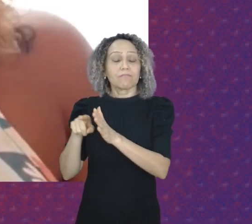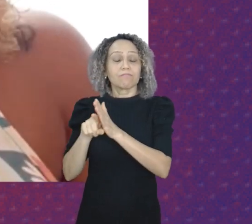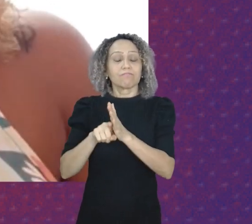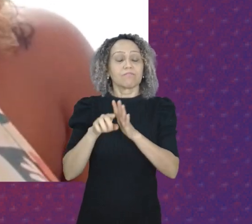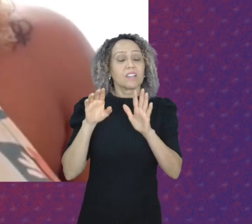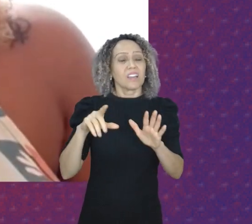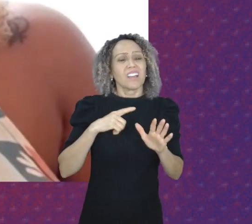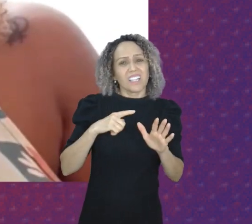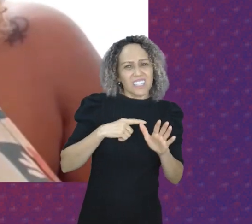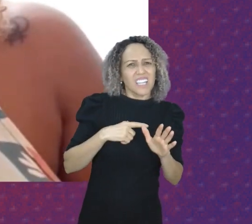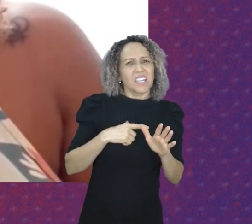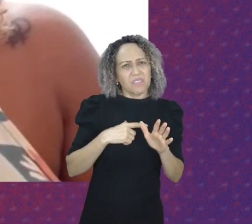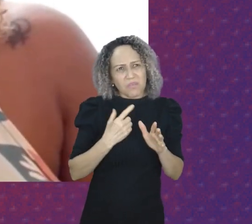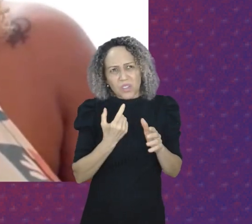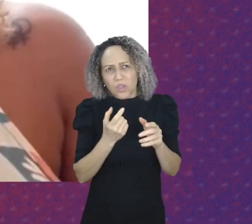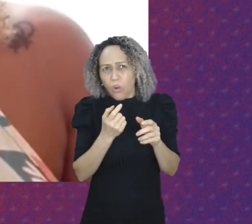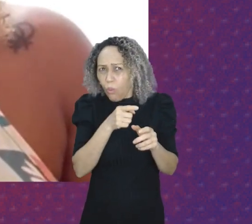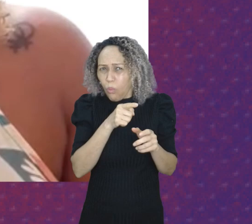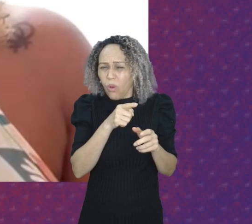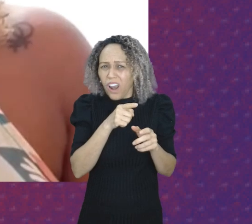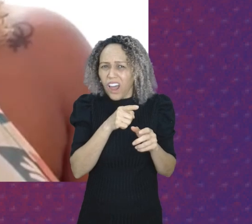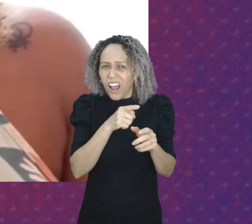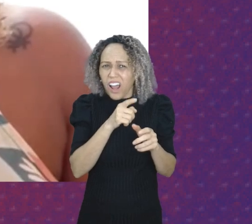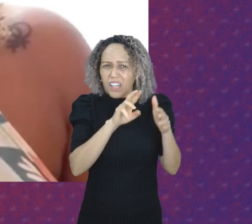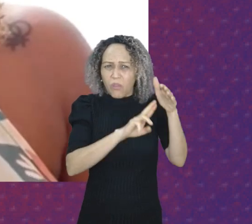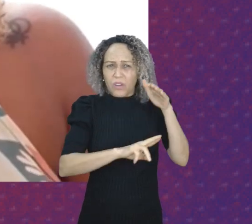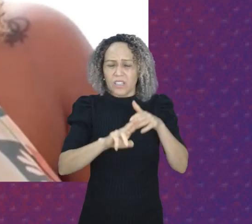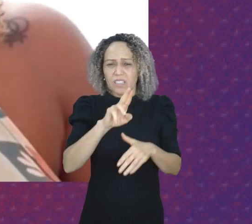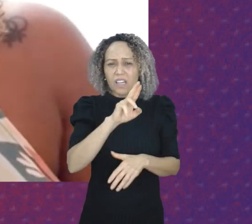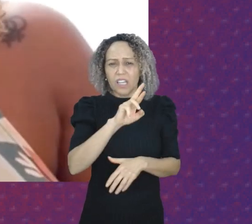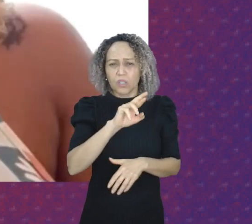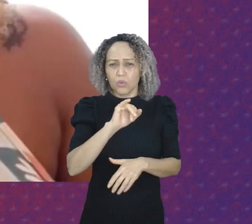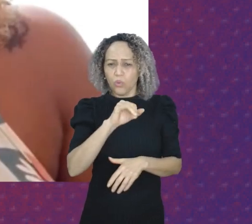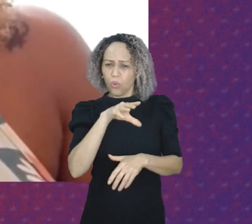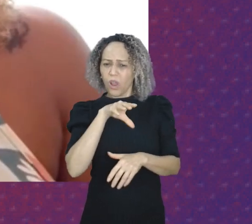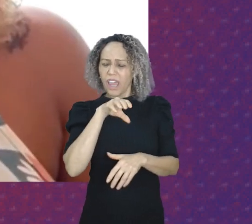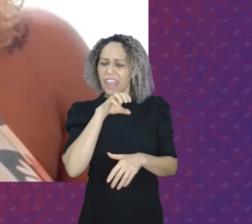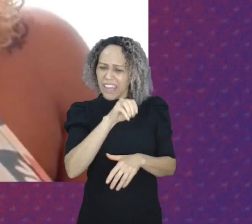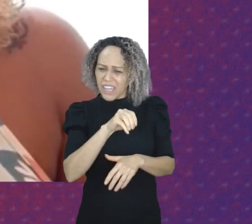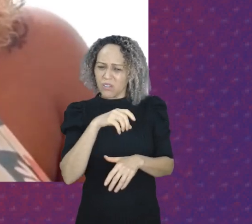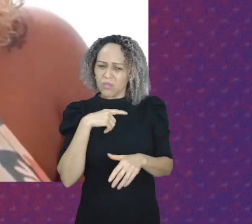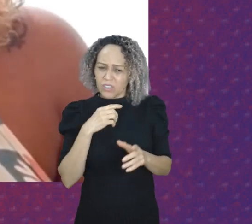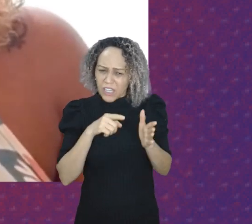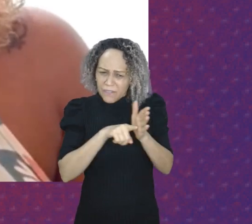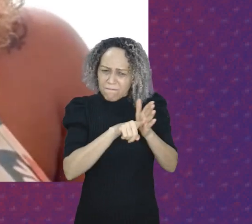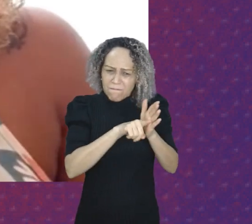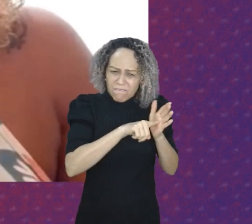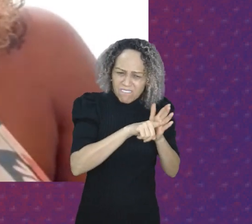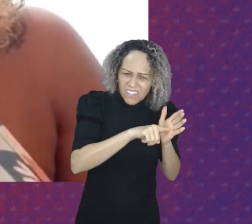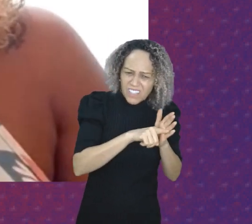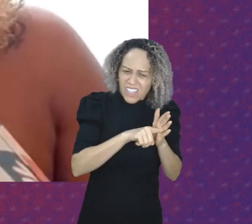Janeiro ainda é pequeno, é uma amostra, né? E esse a gente conseguiu fazer